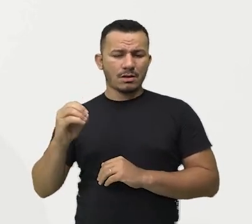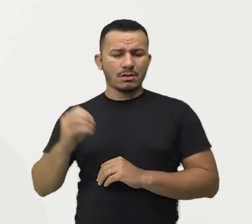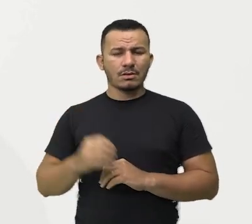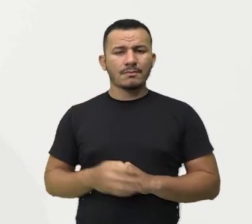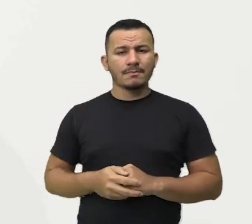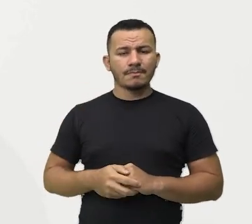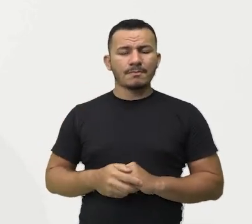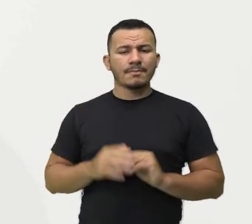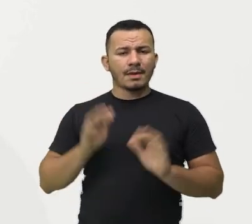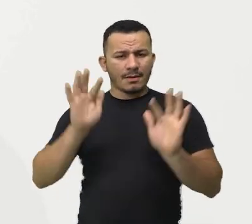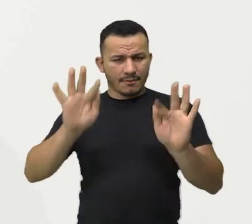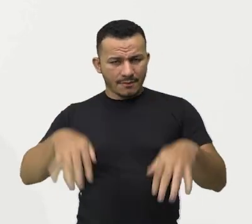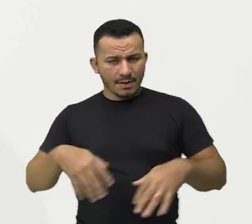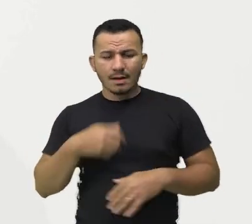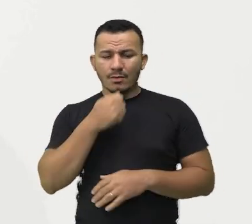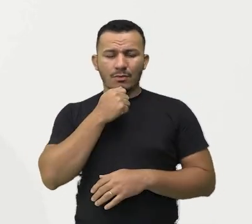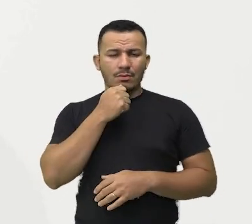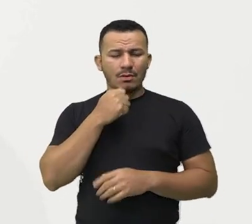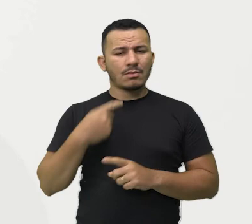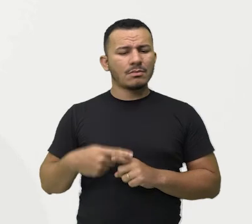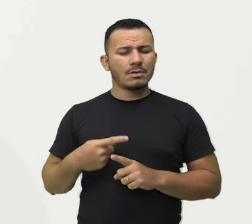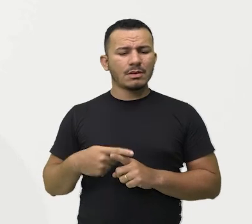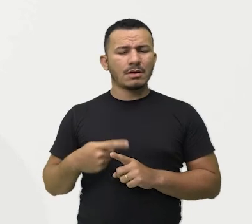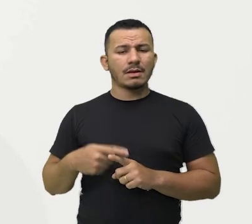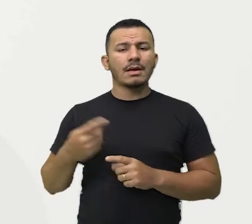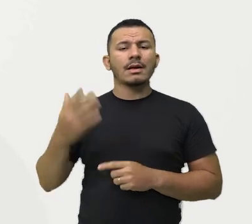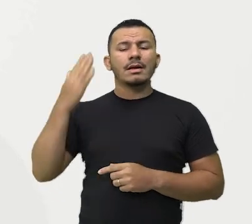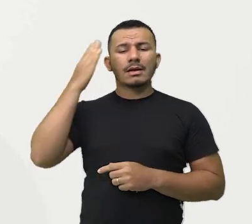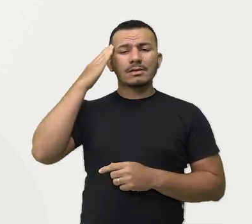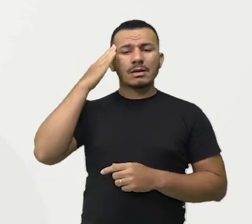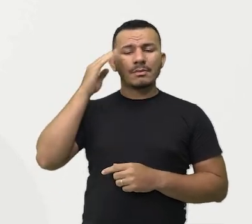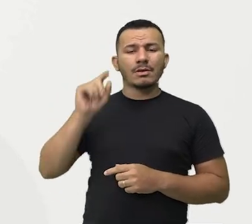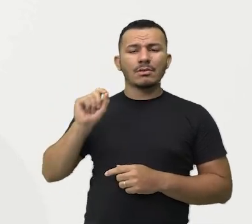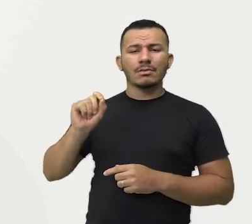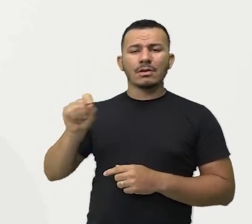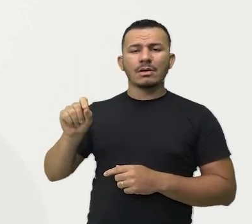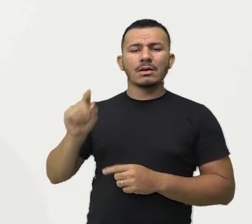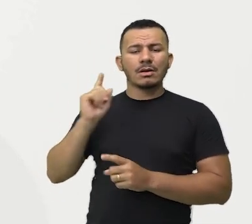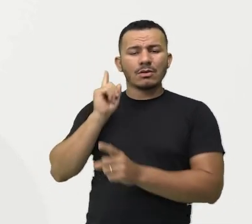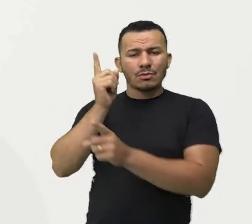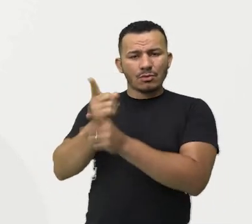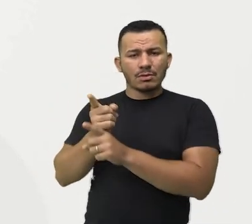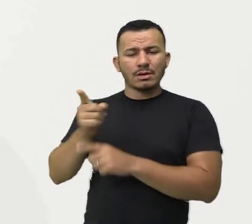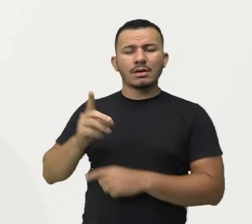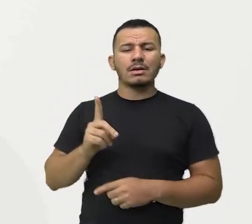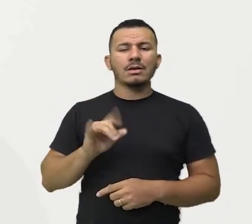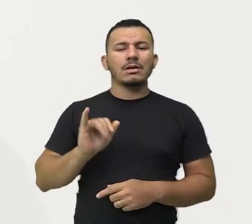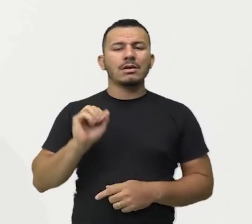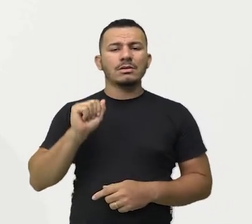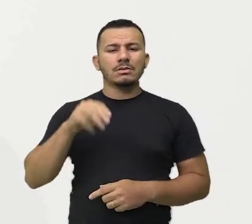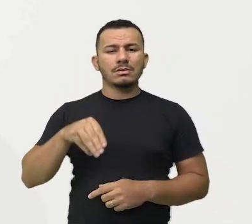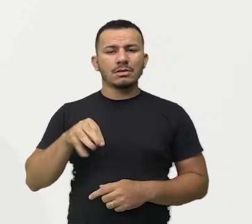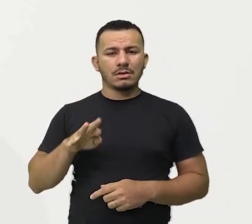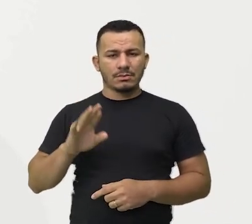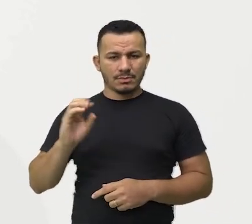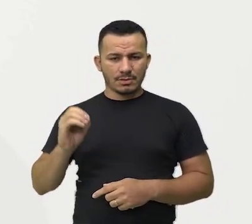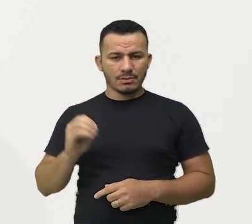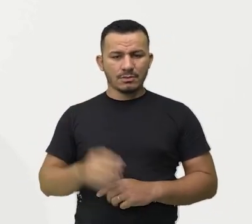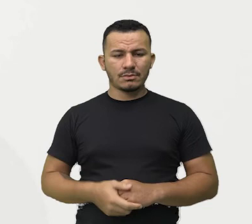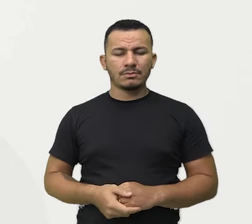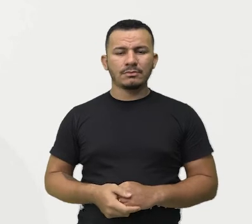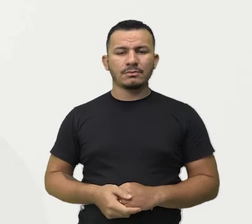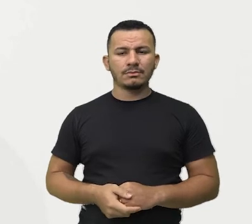igual a 40. Não terminou ainda a resposta, por quê? Porque a questão, pessoal, ela quer que a gente determine